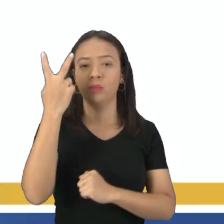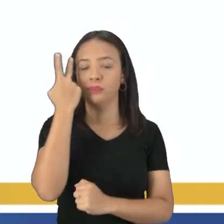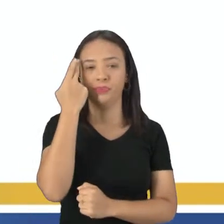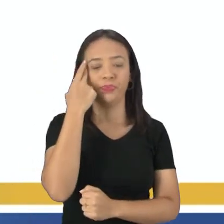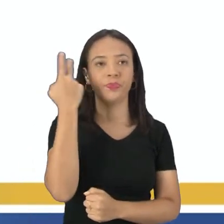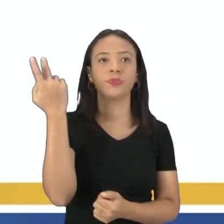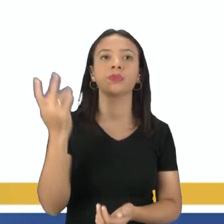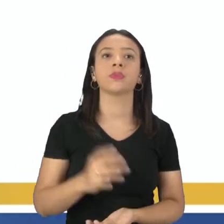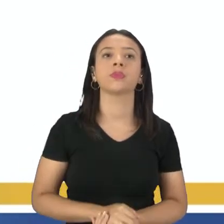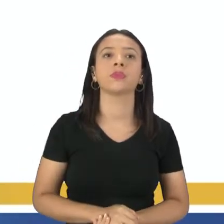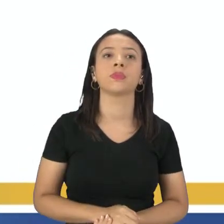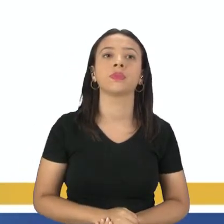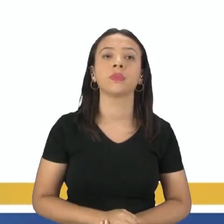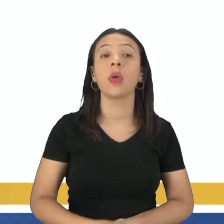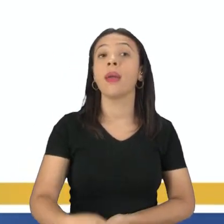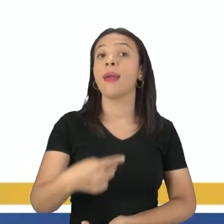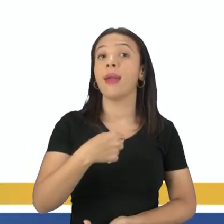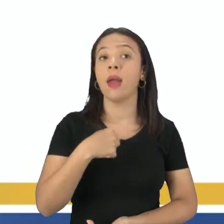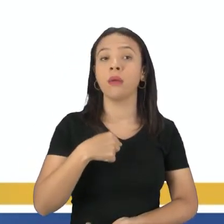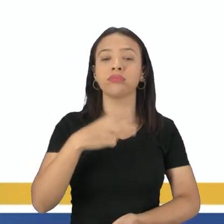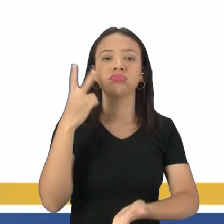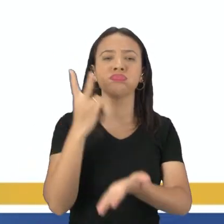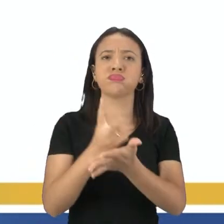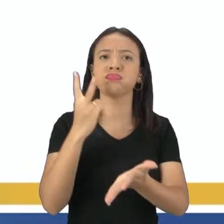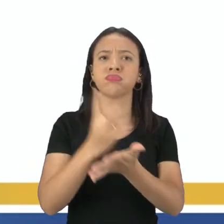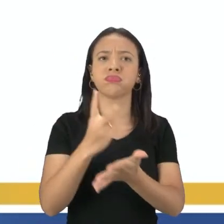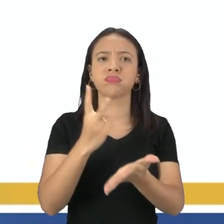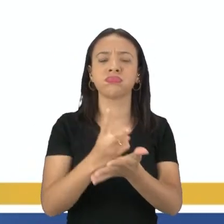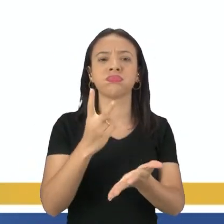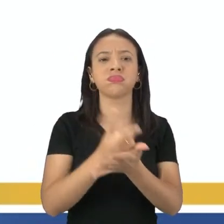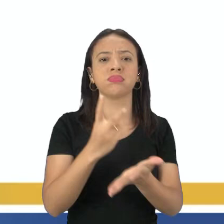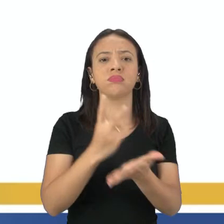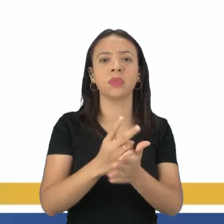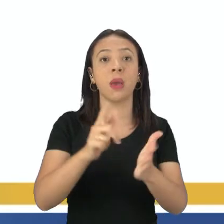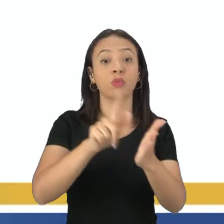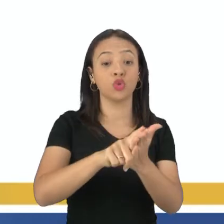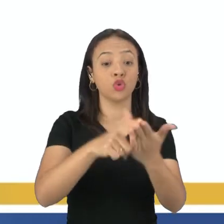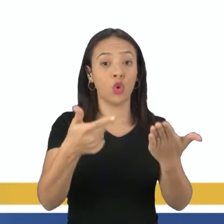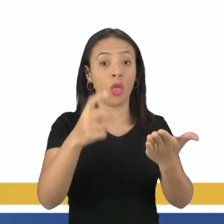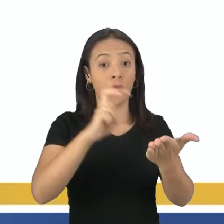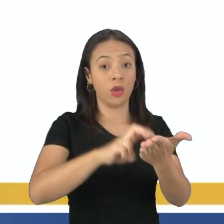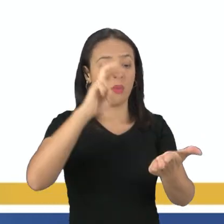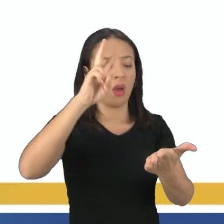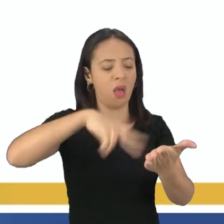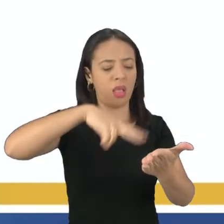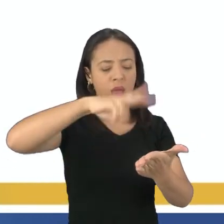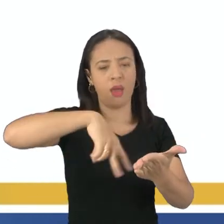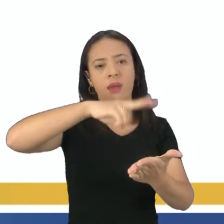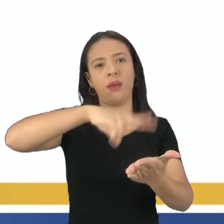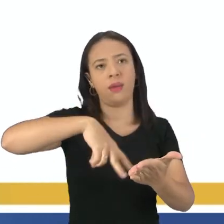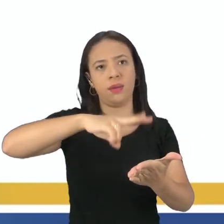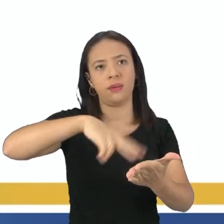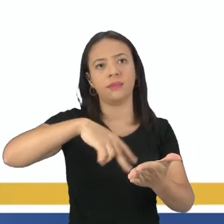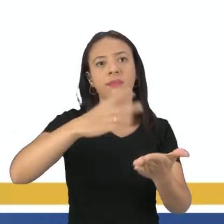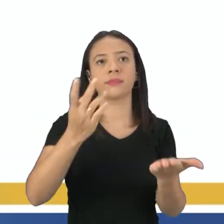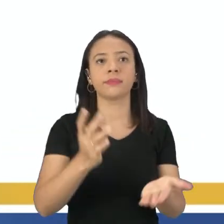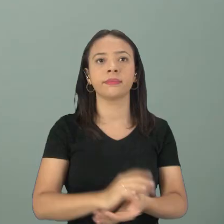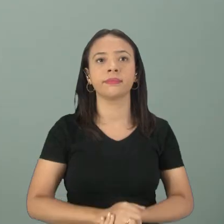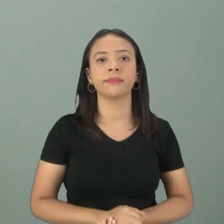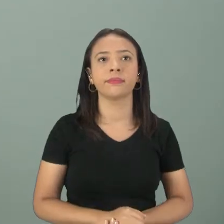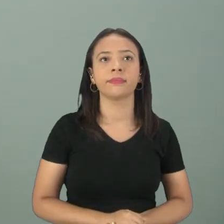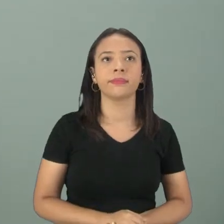normal. I always read the newspaper in the morning. Eu sempre leio o jornal pela